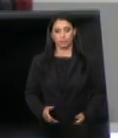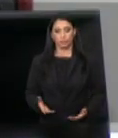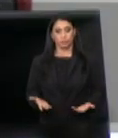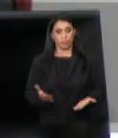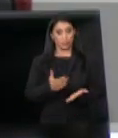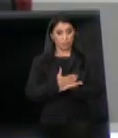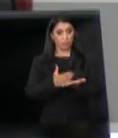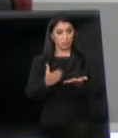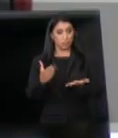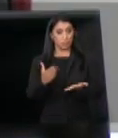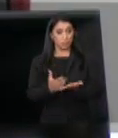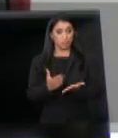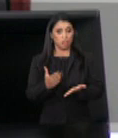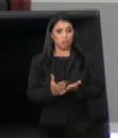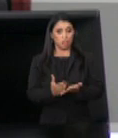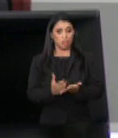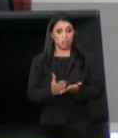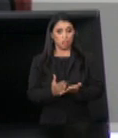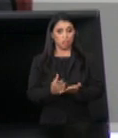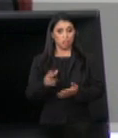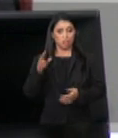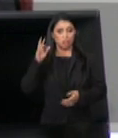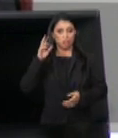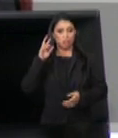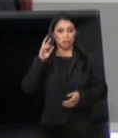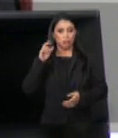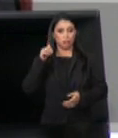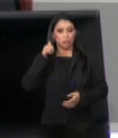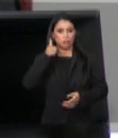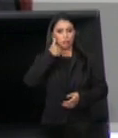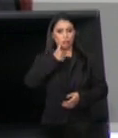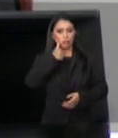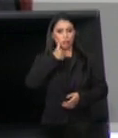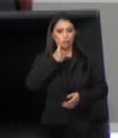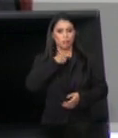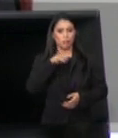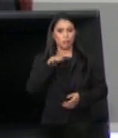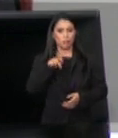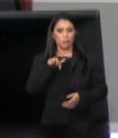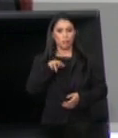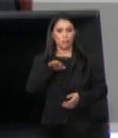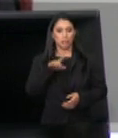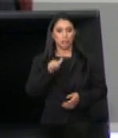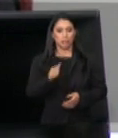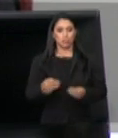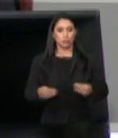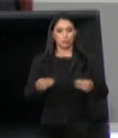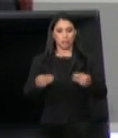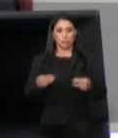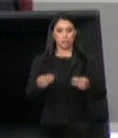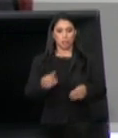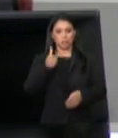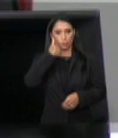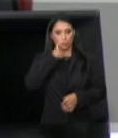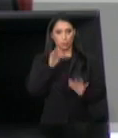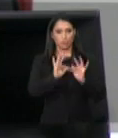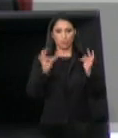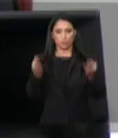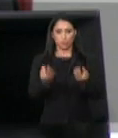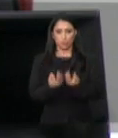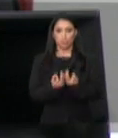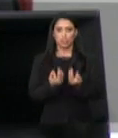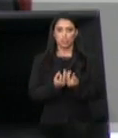iniciaremos com a senhora Marina reidel do Ministério da mulher da família e dos direitos